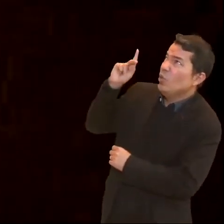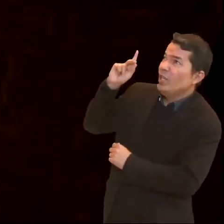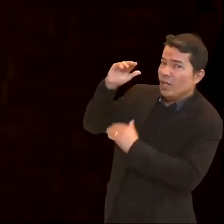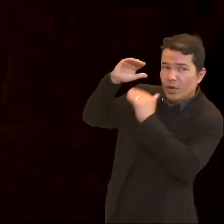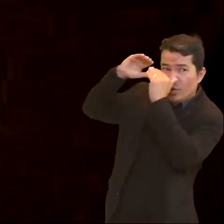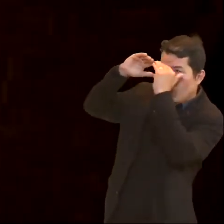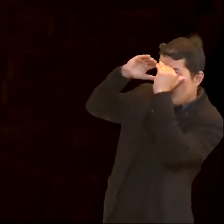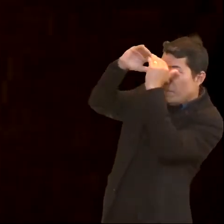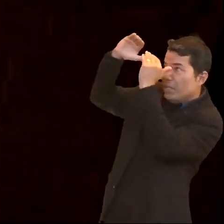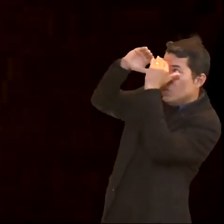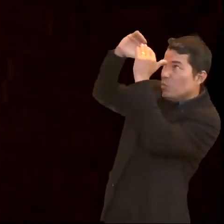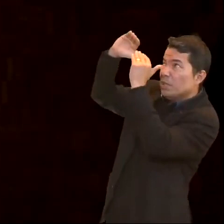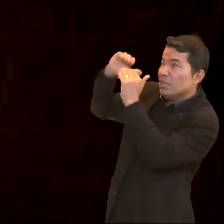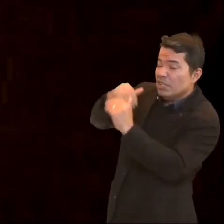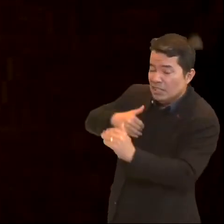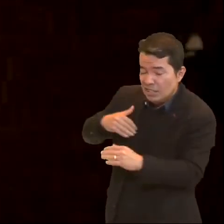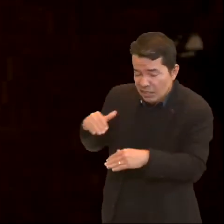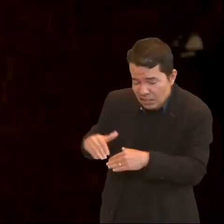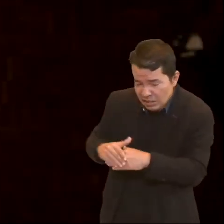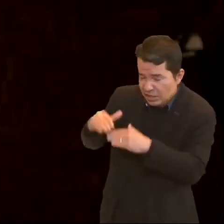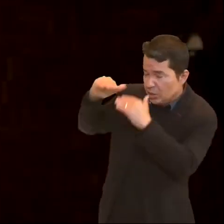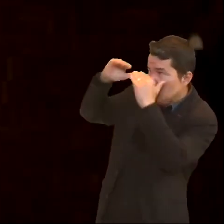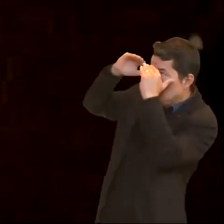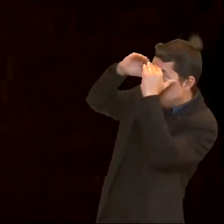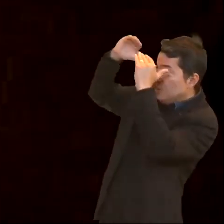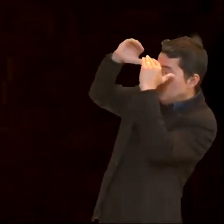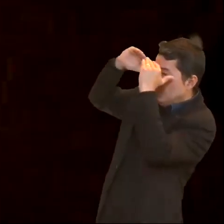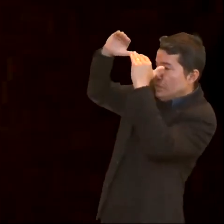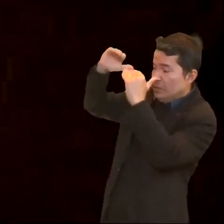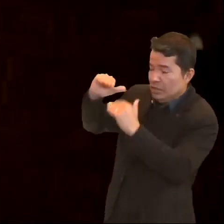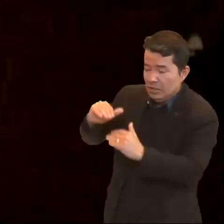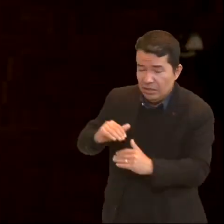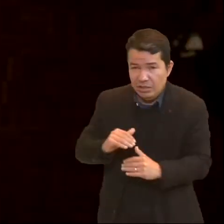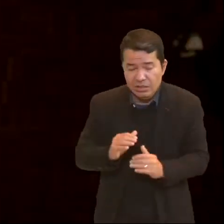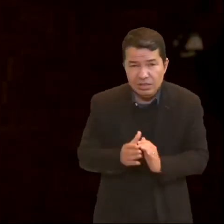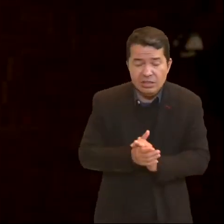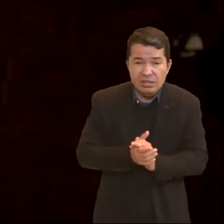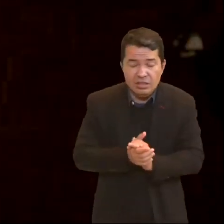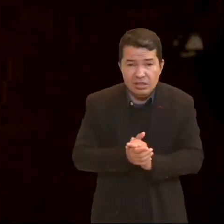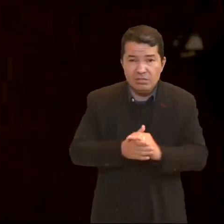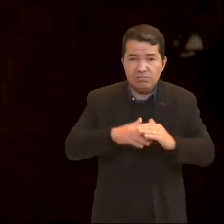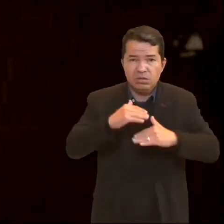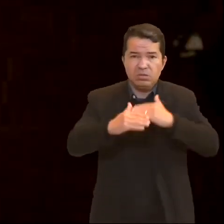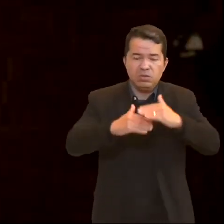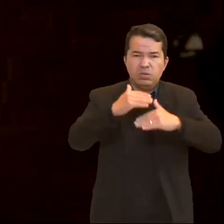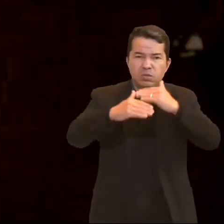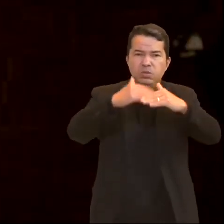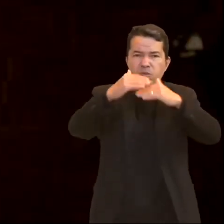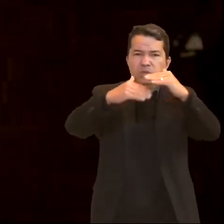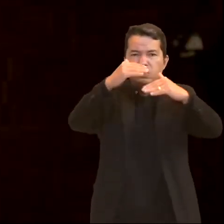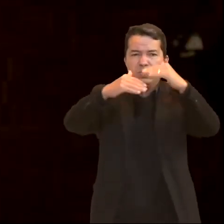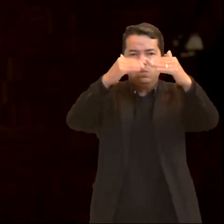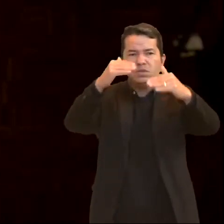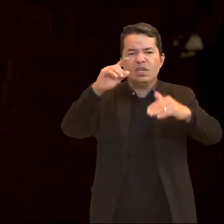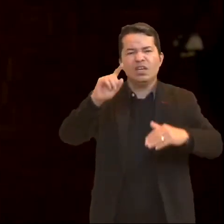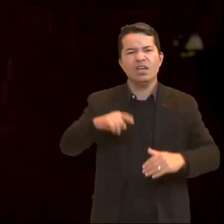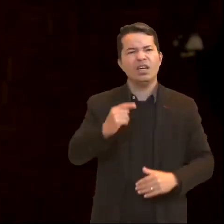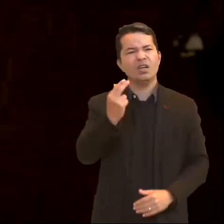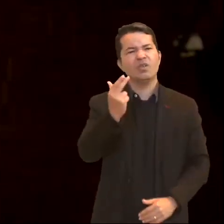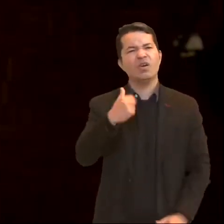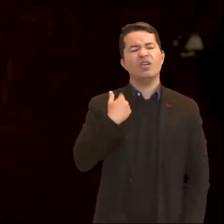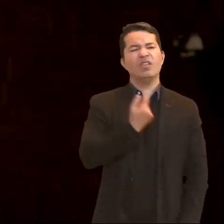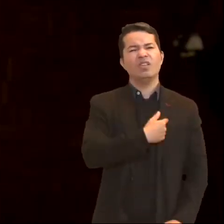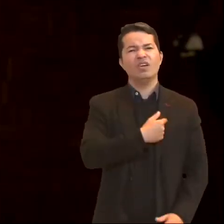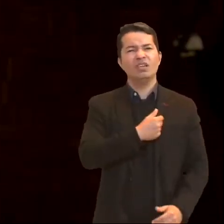a tomar as decisões certas, os valores certos na sua vida. E a gente vai dando